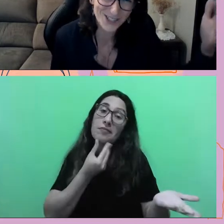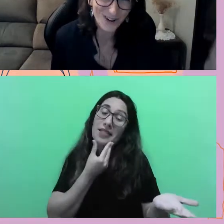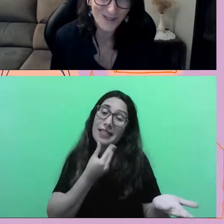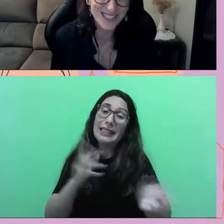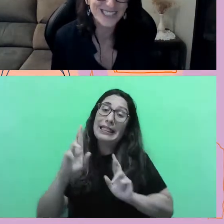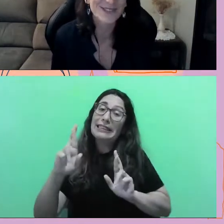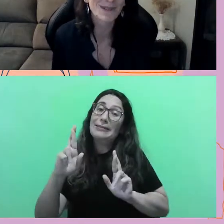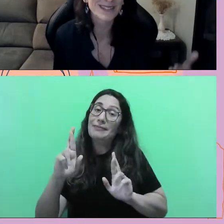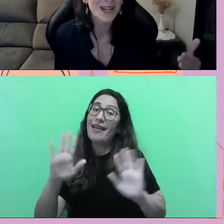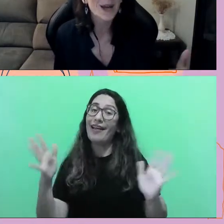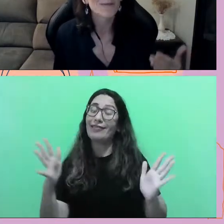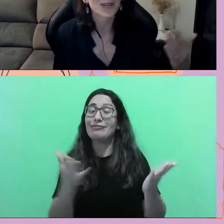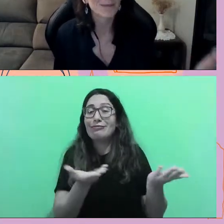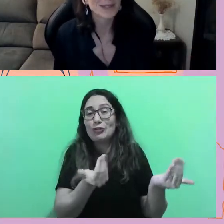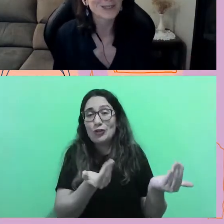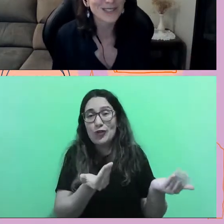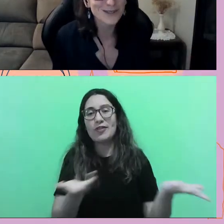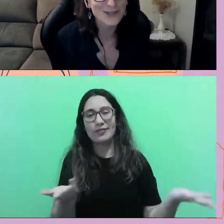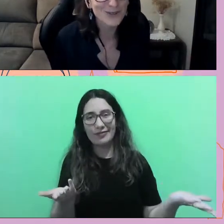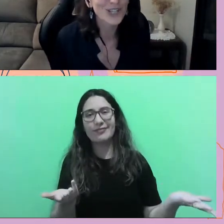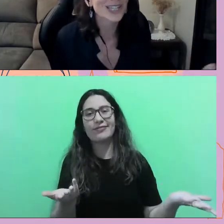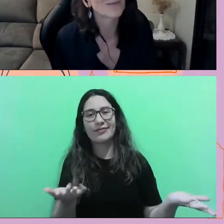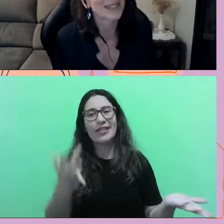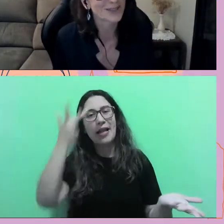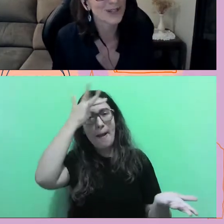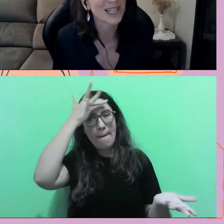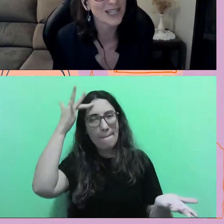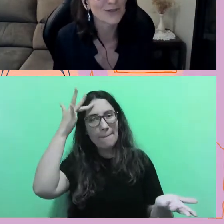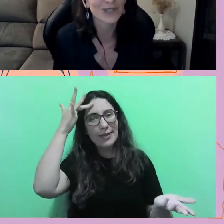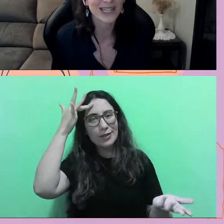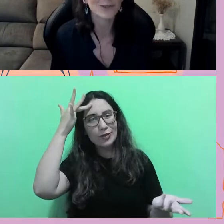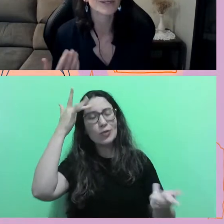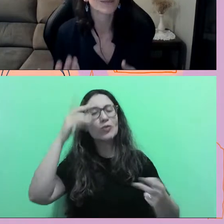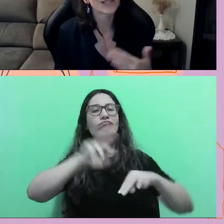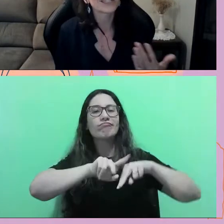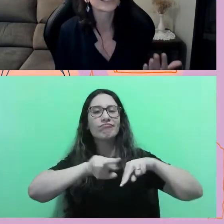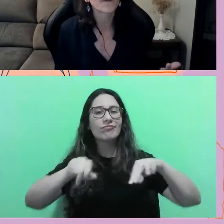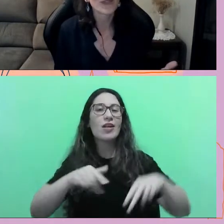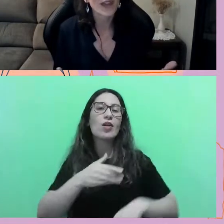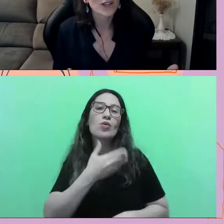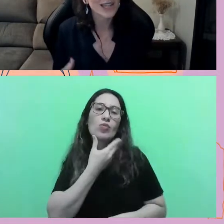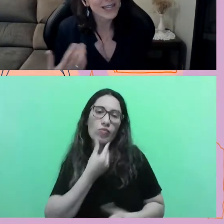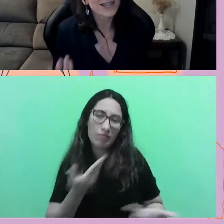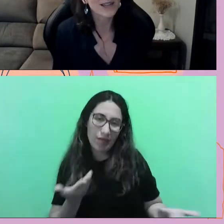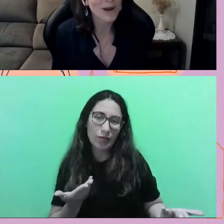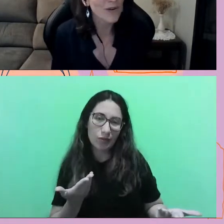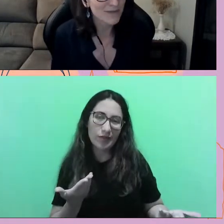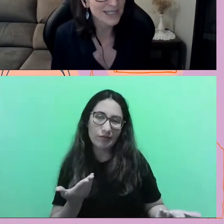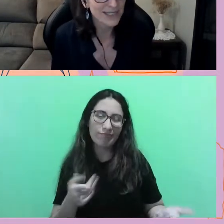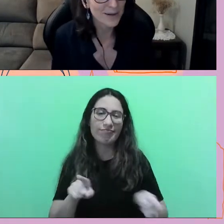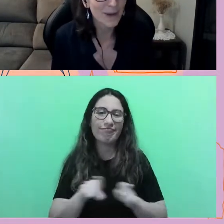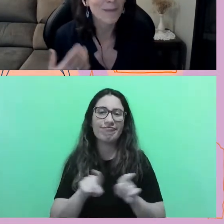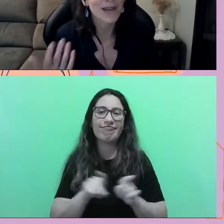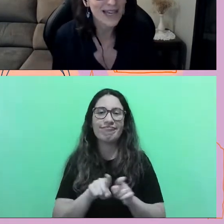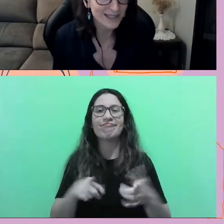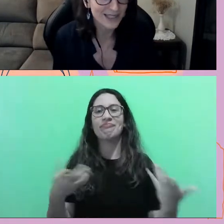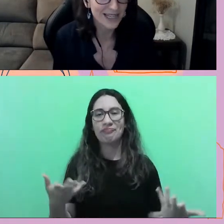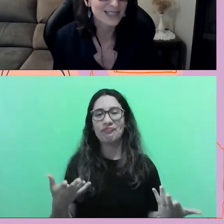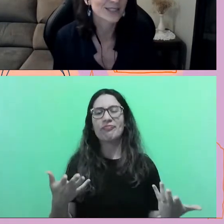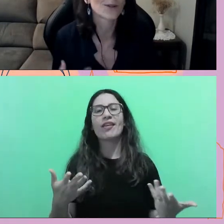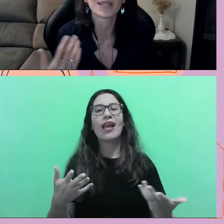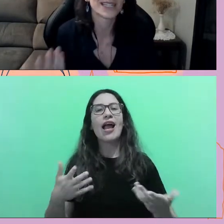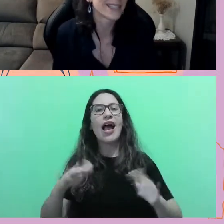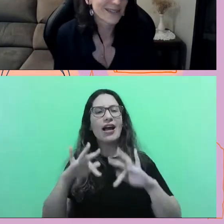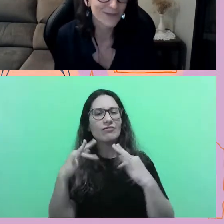né, para jovens, enfim, mas... para pessoas do gênero masculino, do que as suas famílias terem até uma conversa aberta,